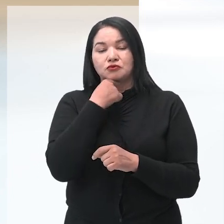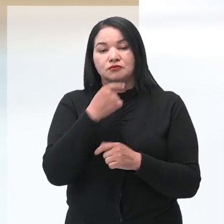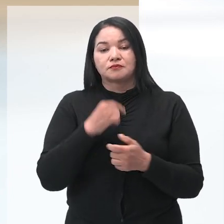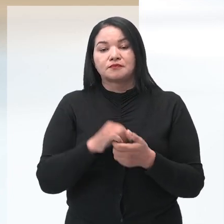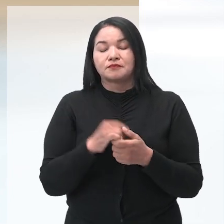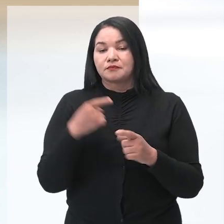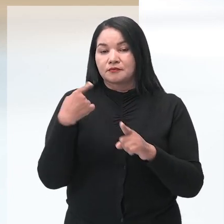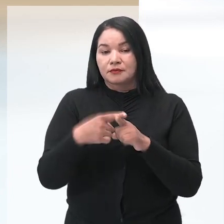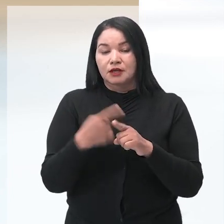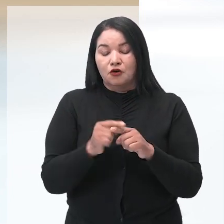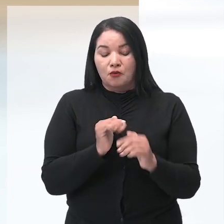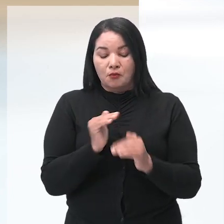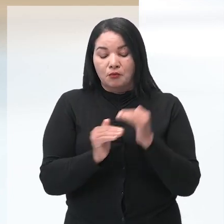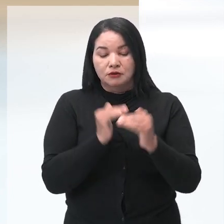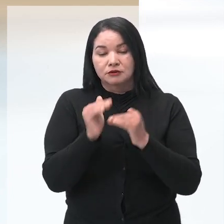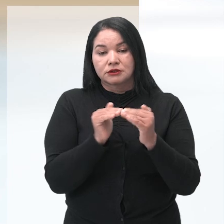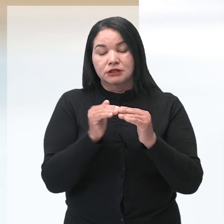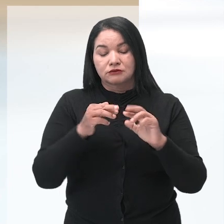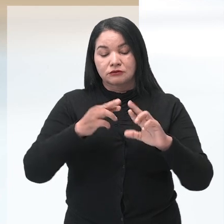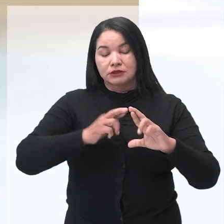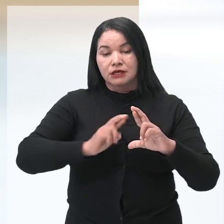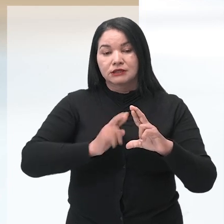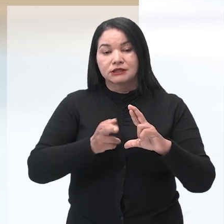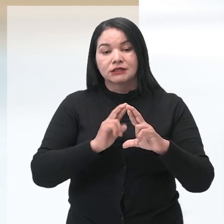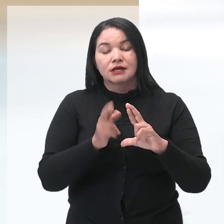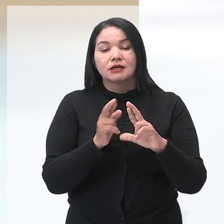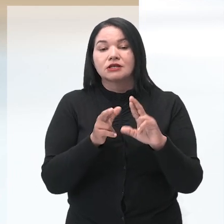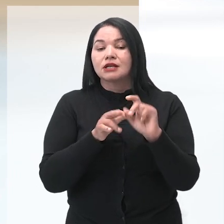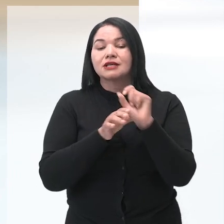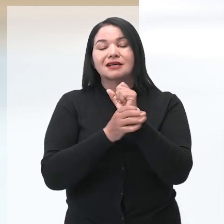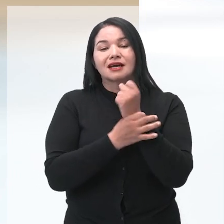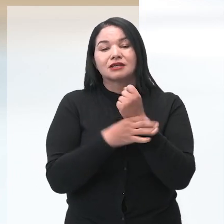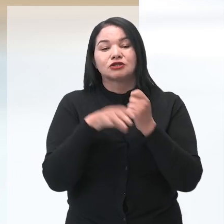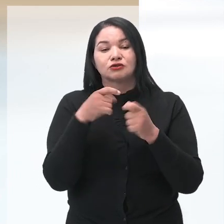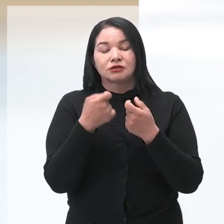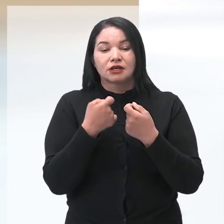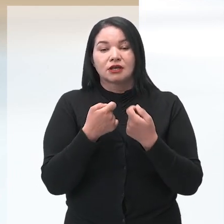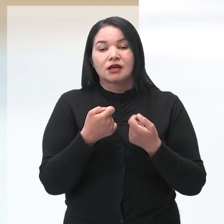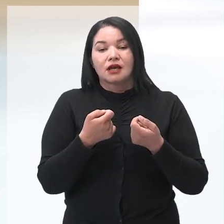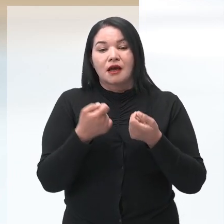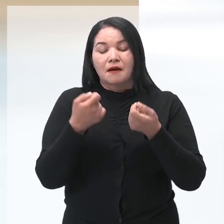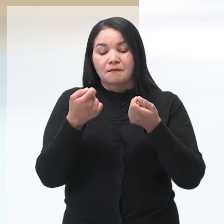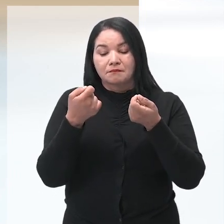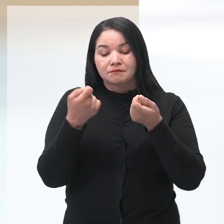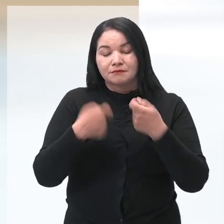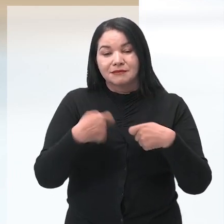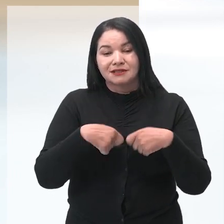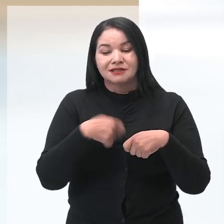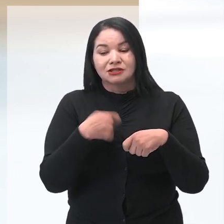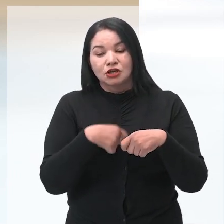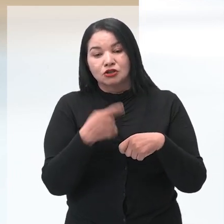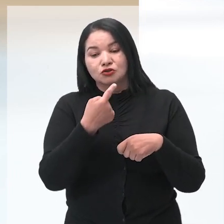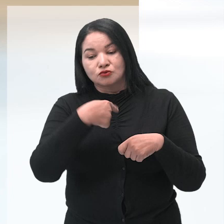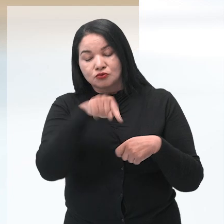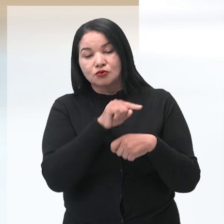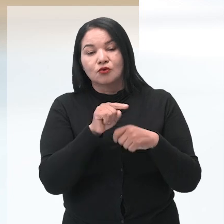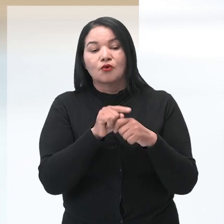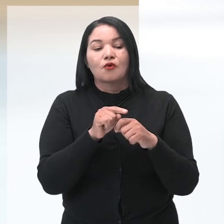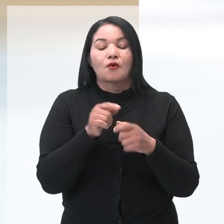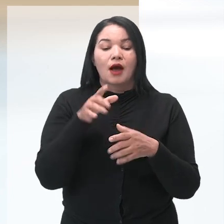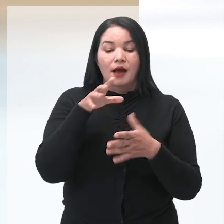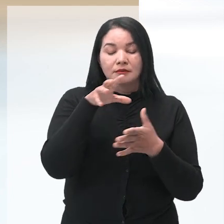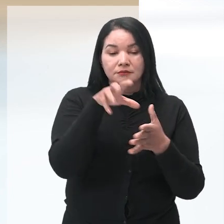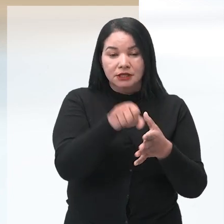reciclagem, ele garante que não necessite ir à natureza buscar,